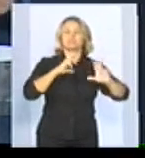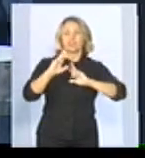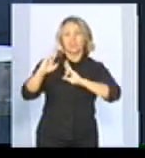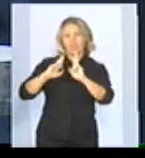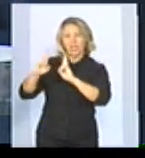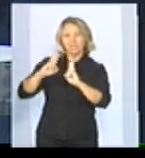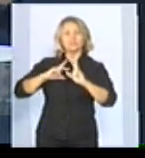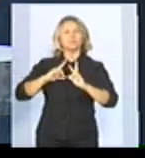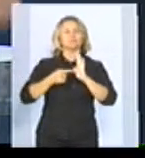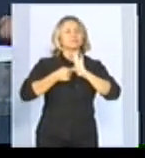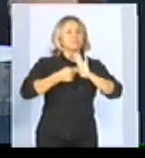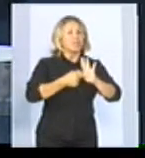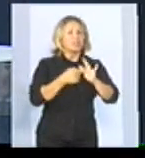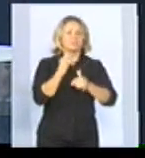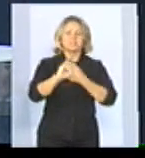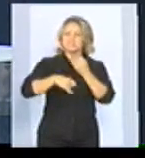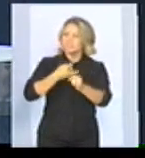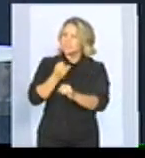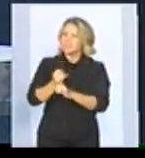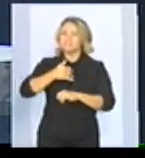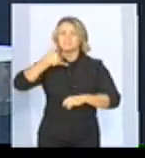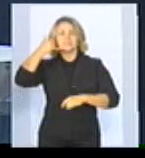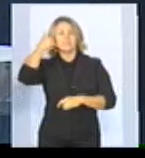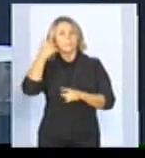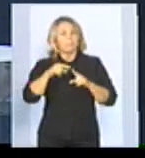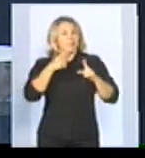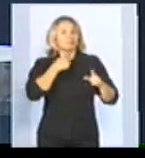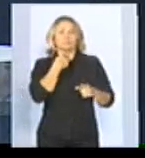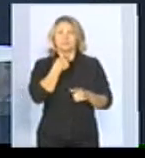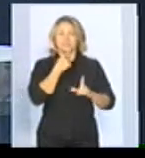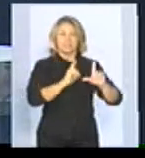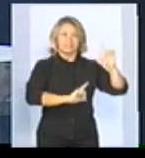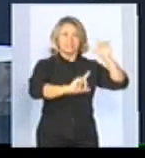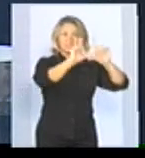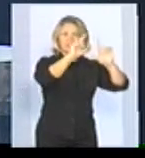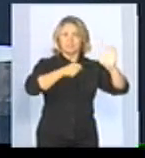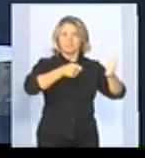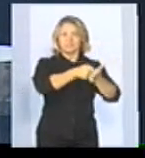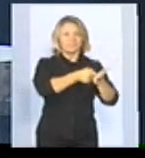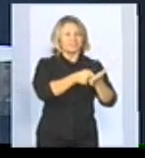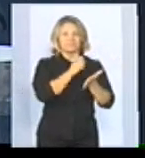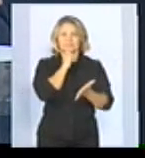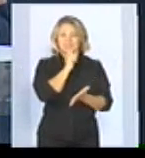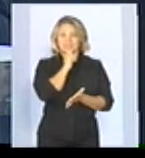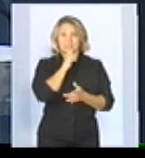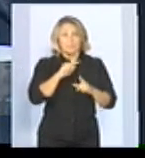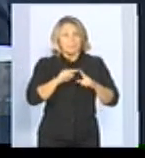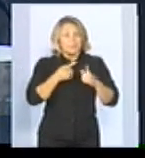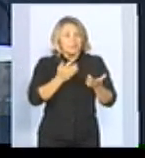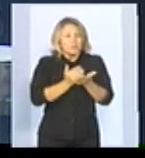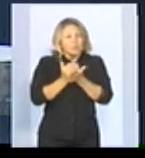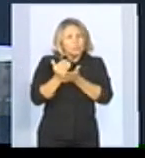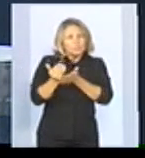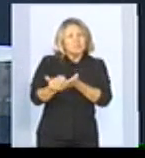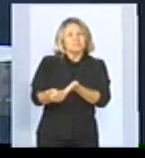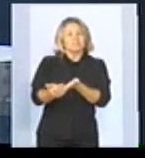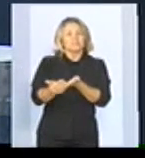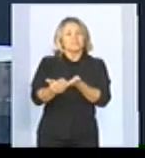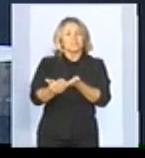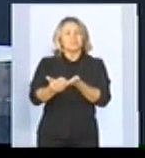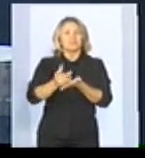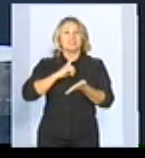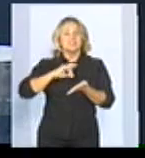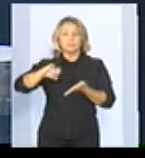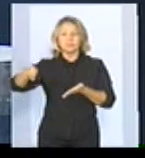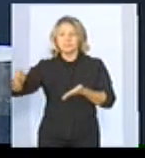serviço de internet serviço de telefonia não podiam prestar o serviço de TV por assinatura nas suas redes o que obviamente gera eh eles tinham